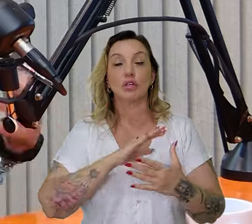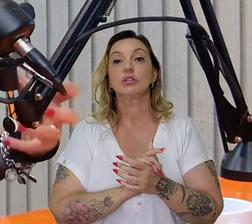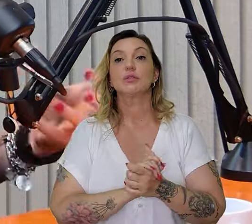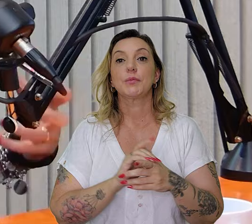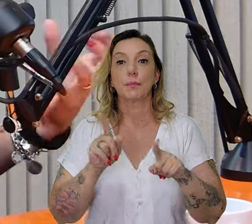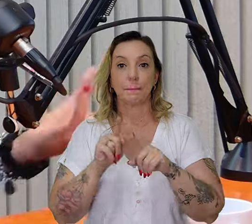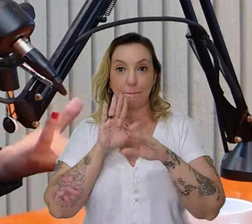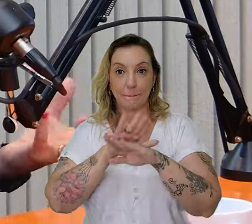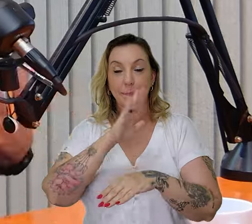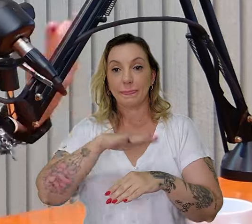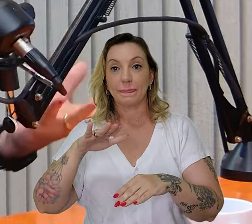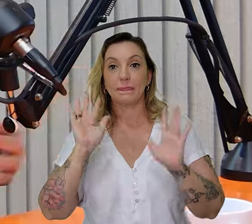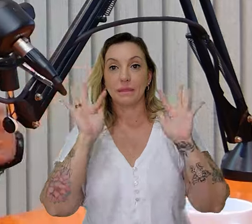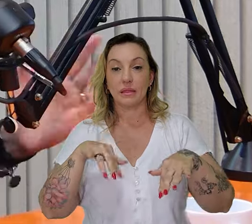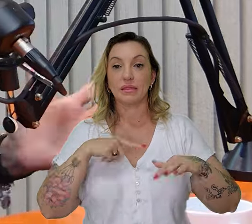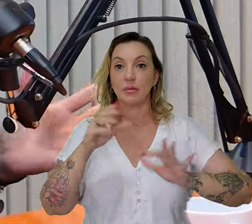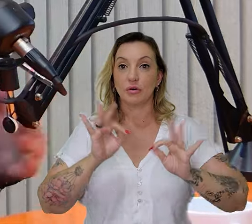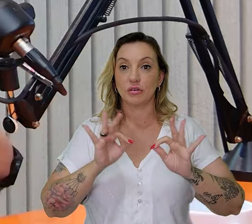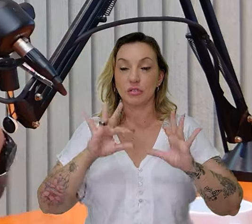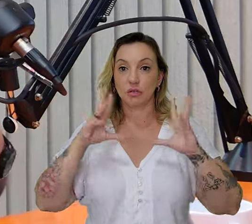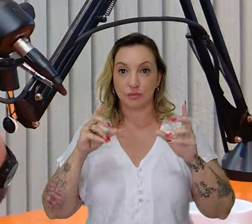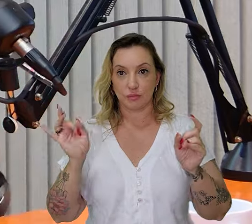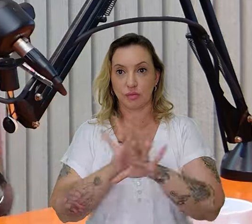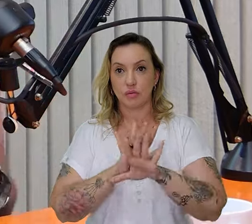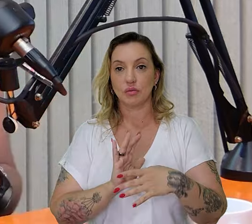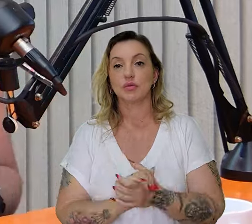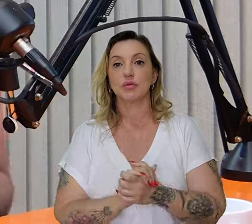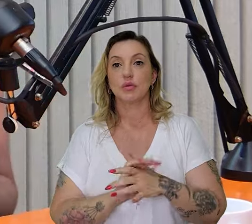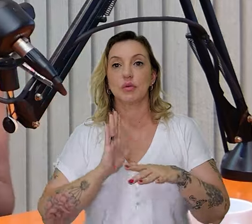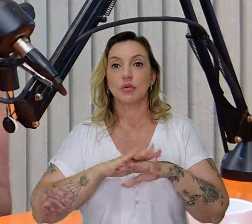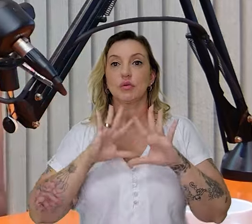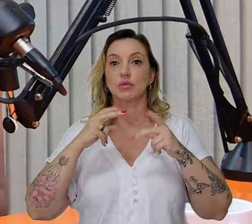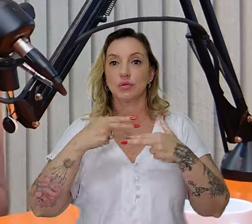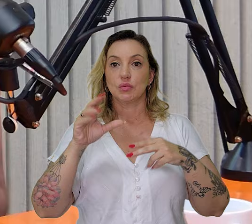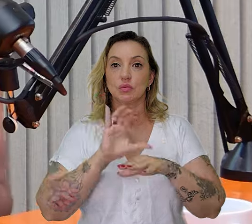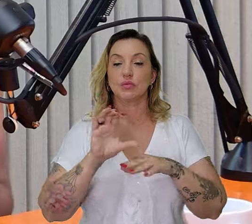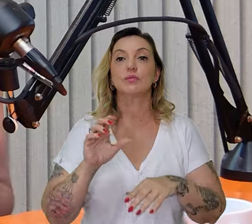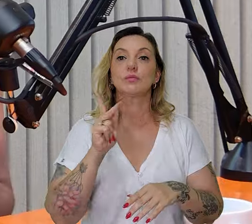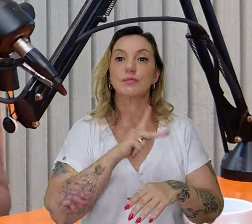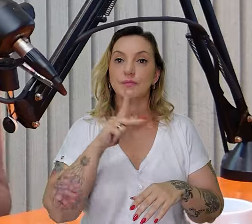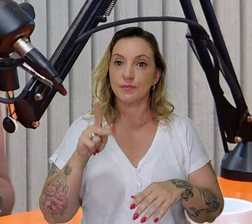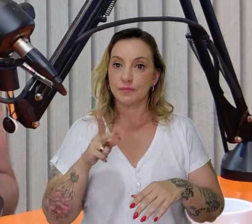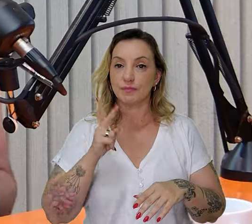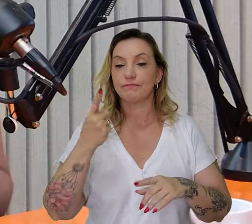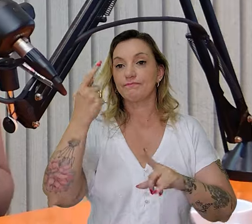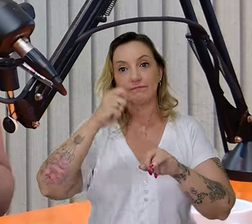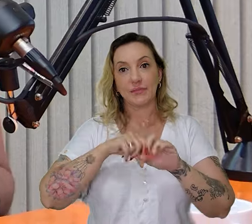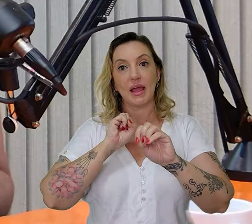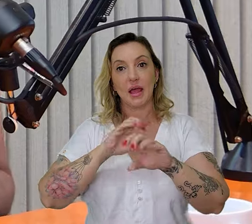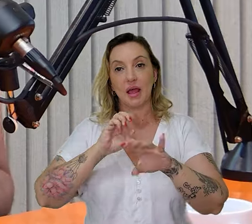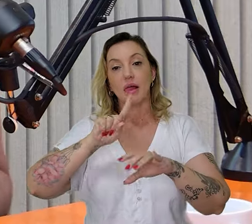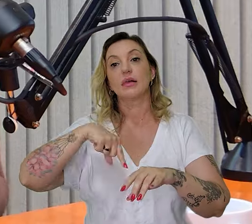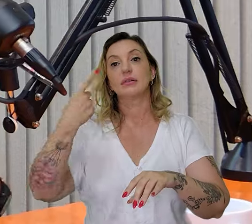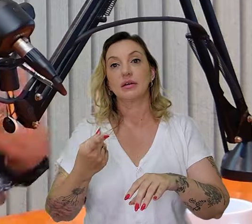ter um projeto inteiro pronto que é o que a gente faz em todos os cursos e o professor tá um mês dando aula e depois tá em Eli gravando tanto que a gente